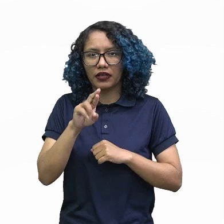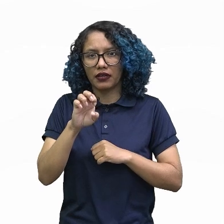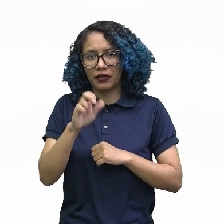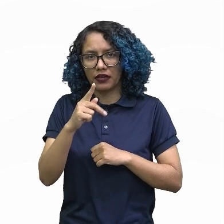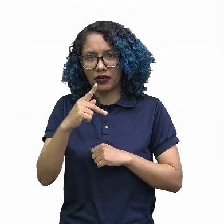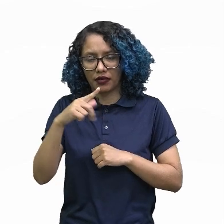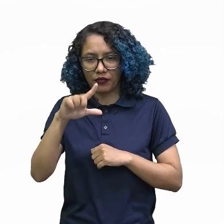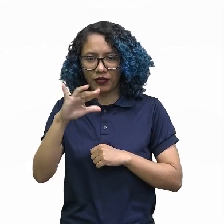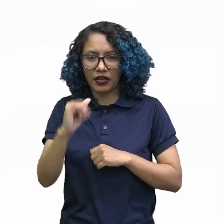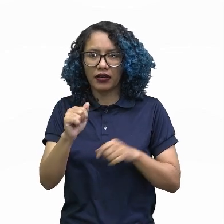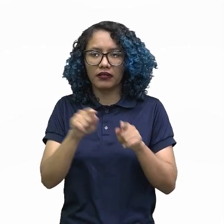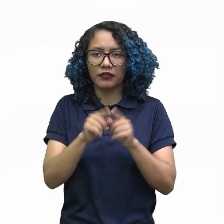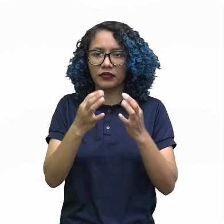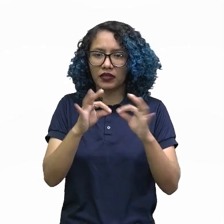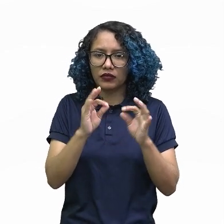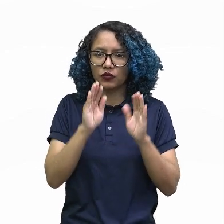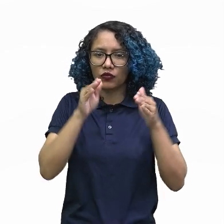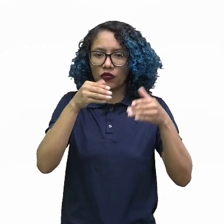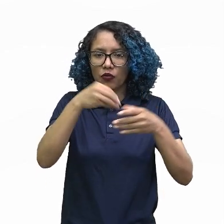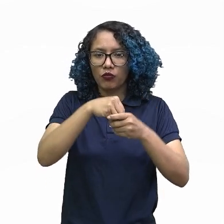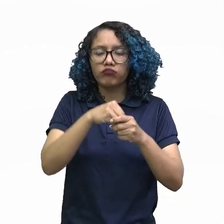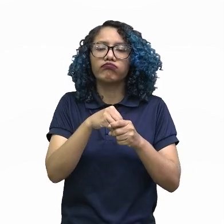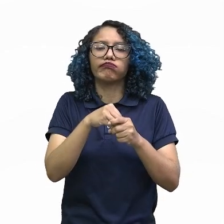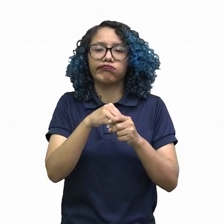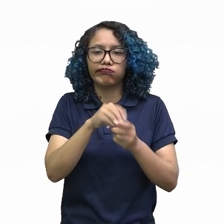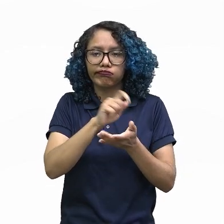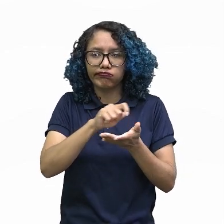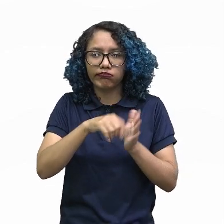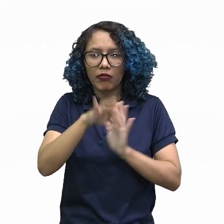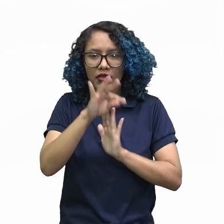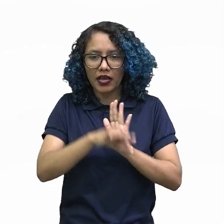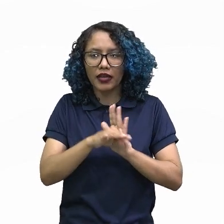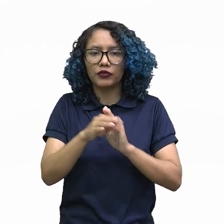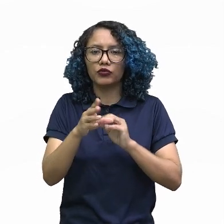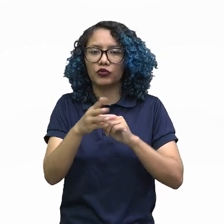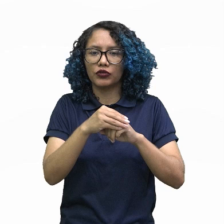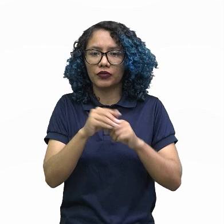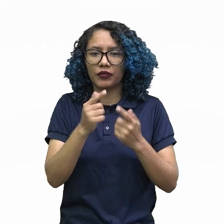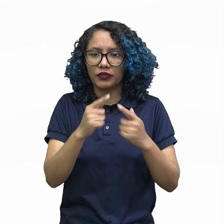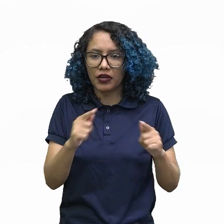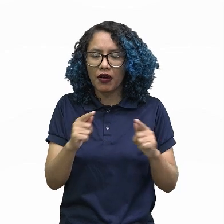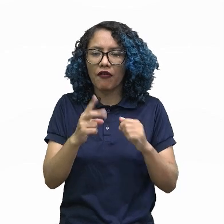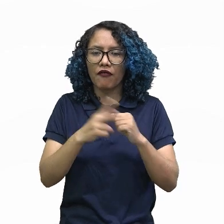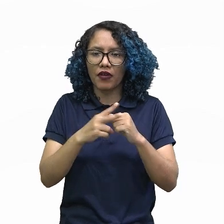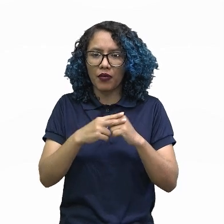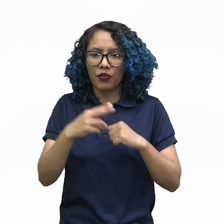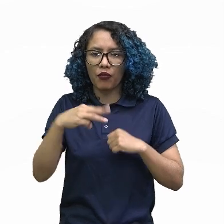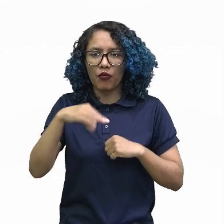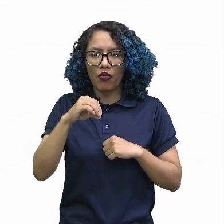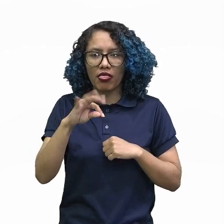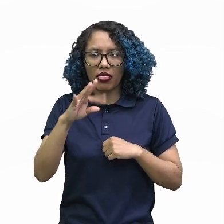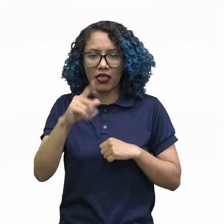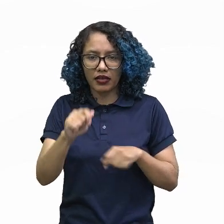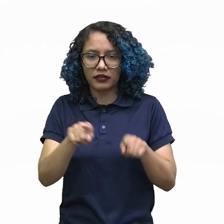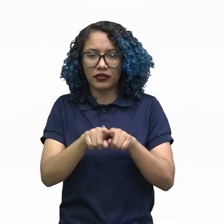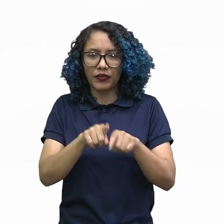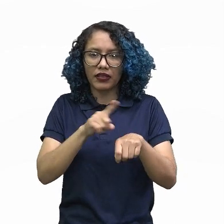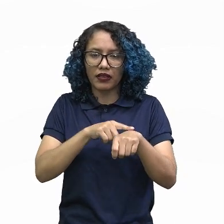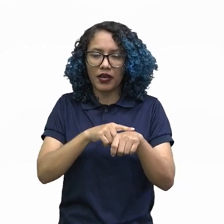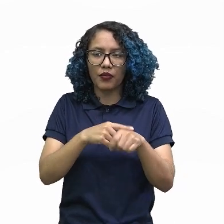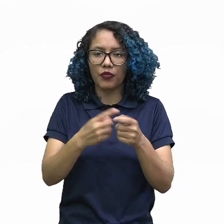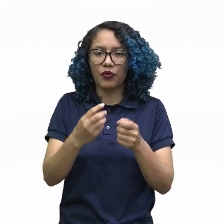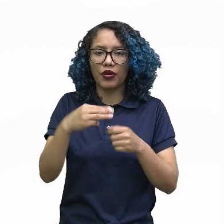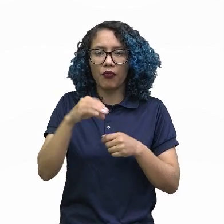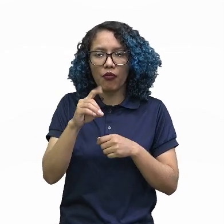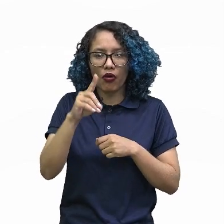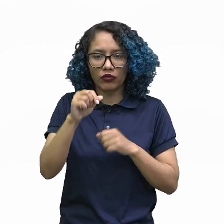a sintaxe na produção de textos, conhecimento gramatical, verbos modais, tempos e modos verbais,